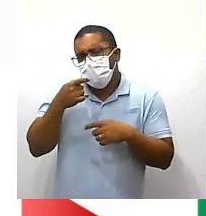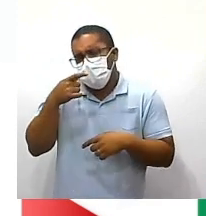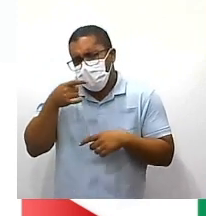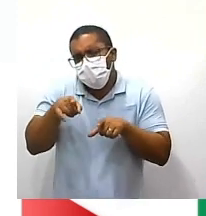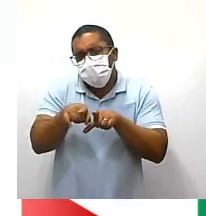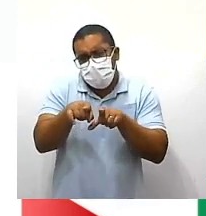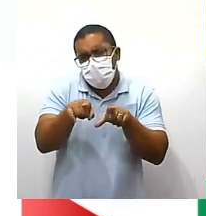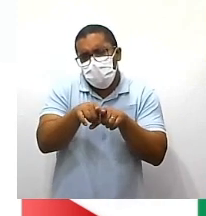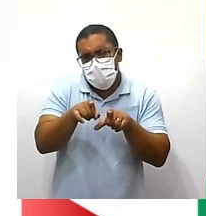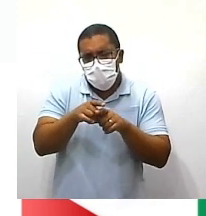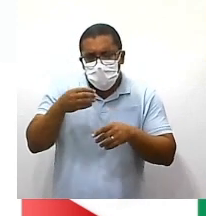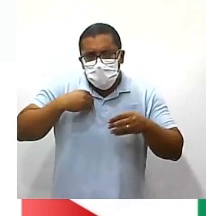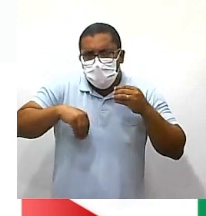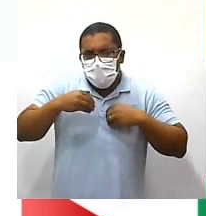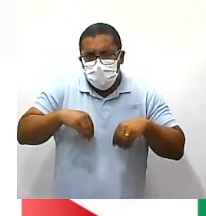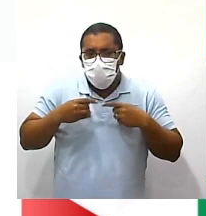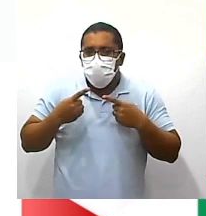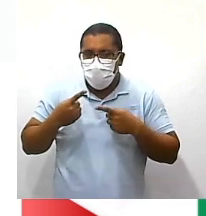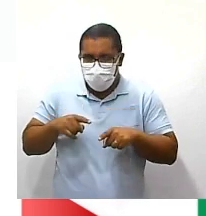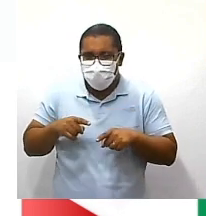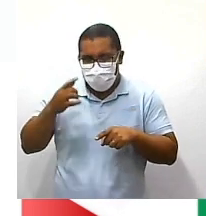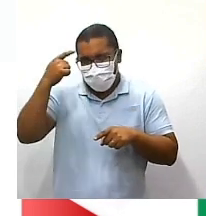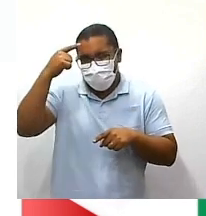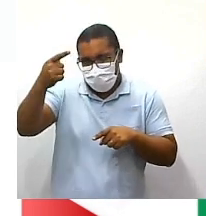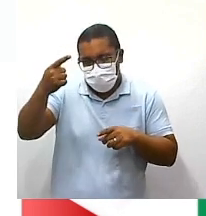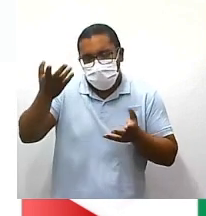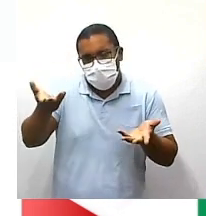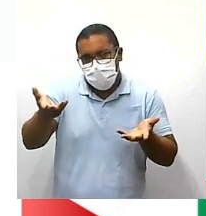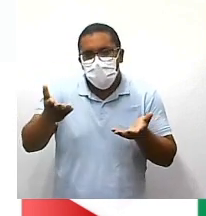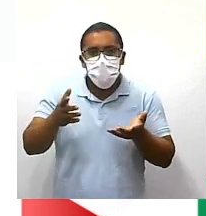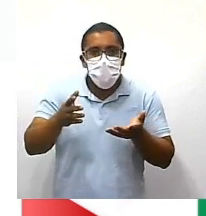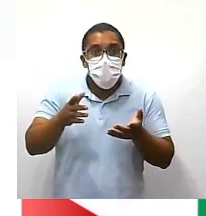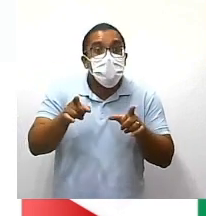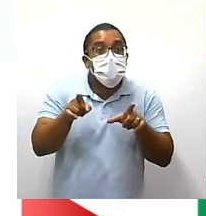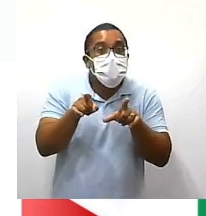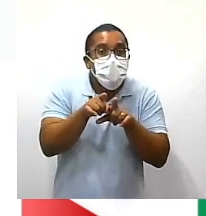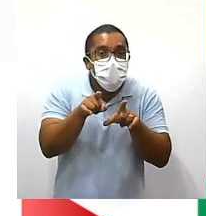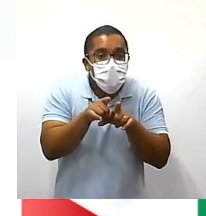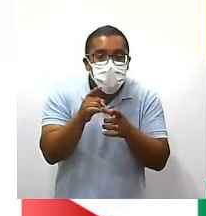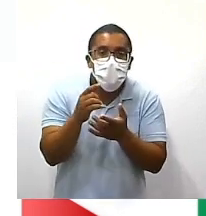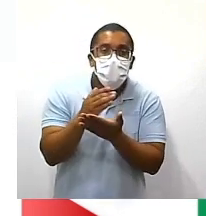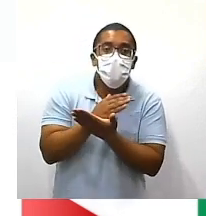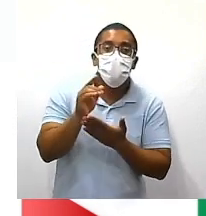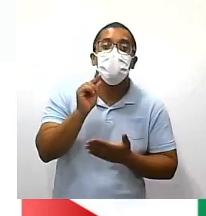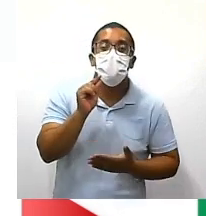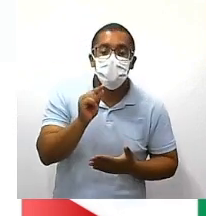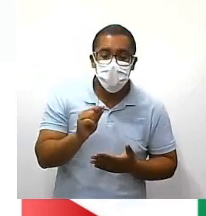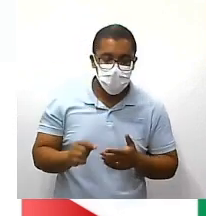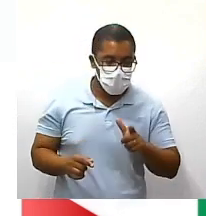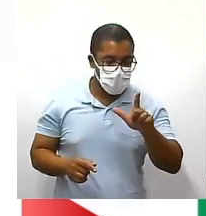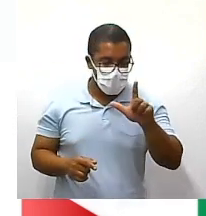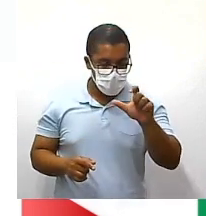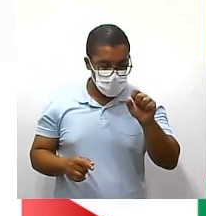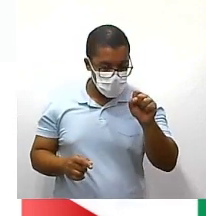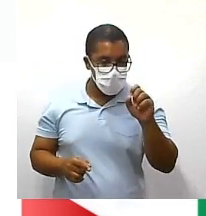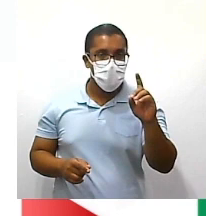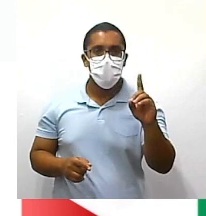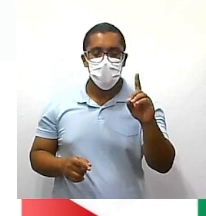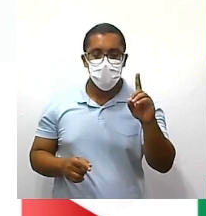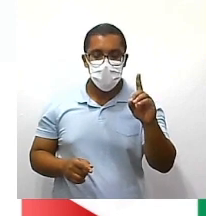são antidepressivos. Alguns exemplos também, como eu estava dizendo para vocês, vão ser o LSD,